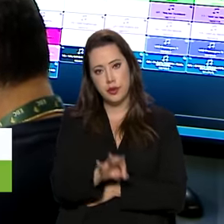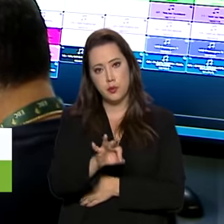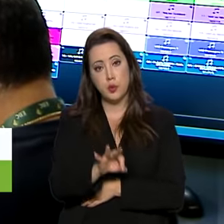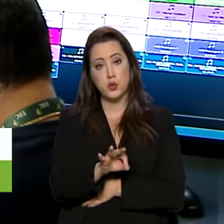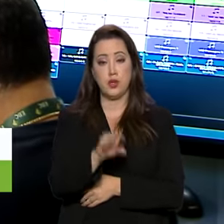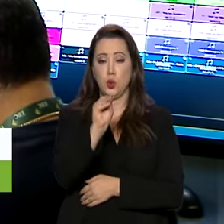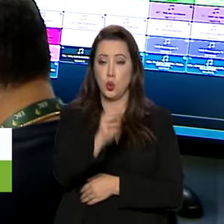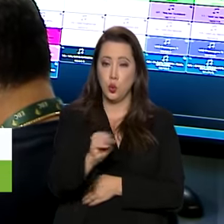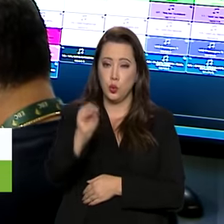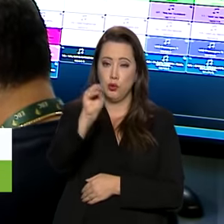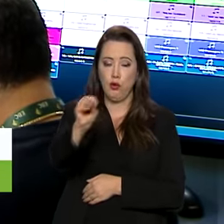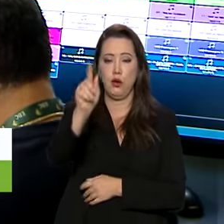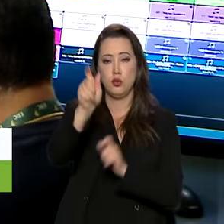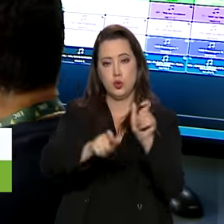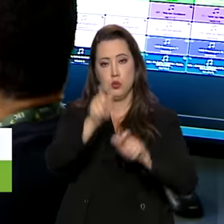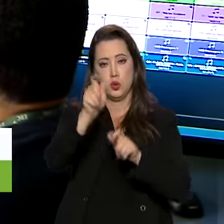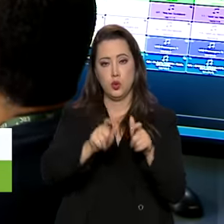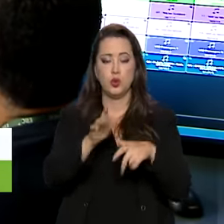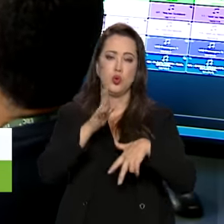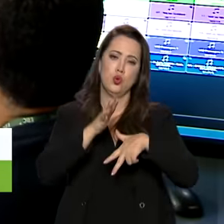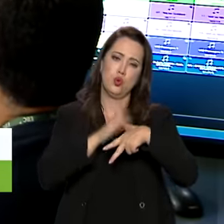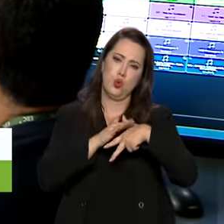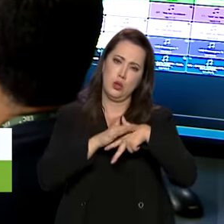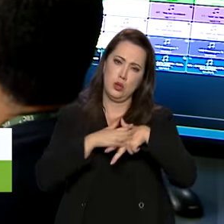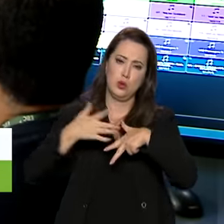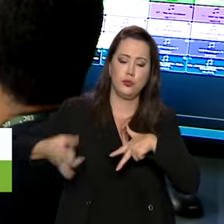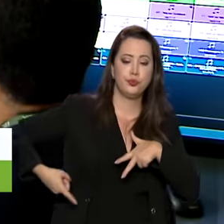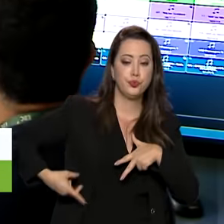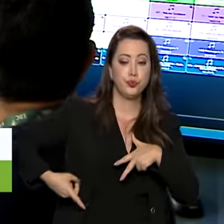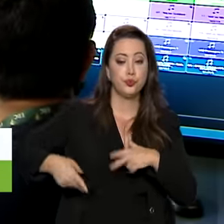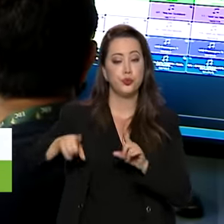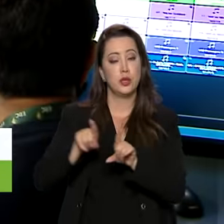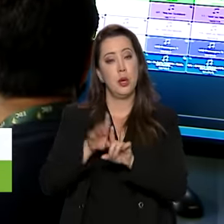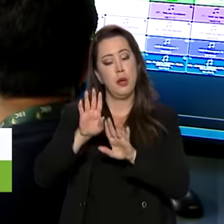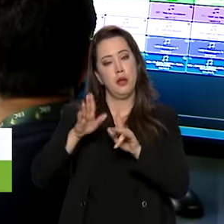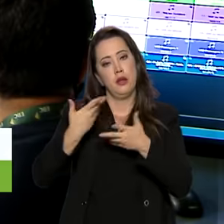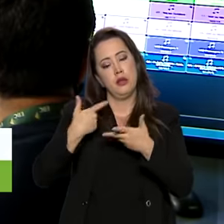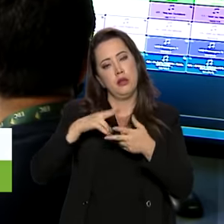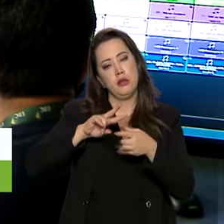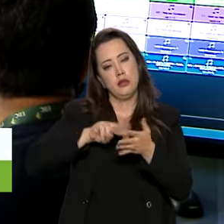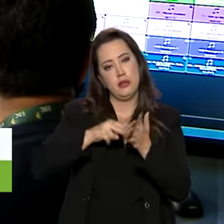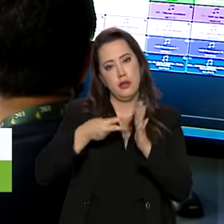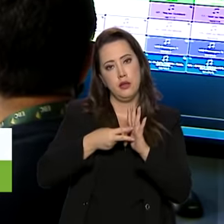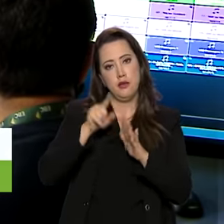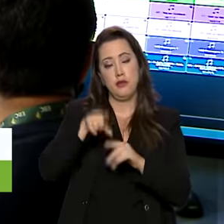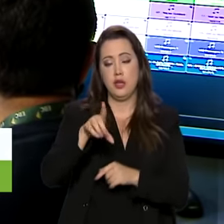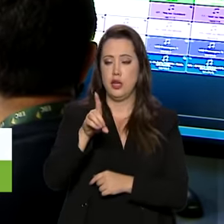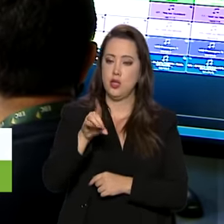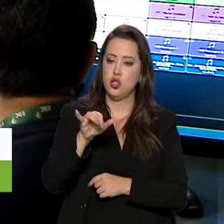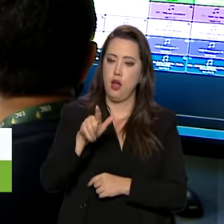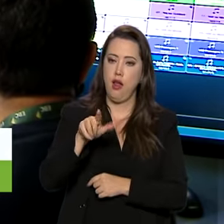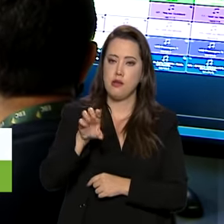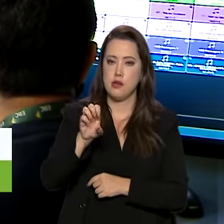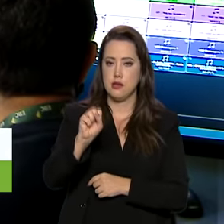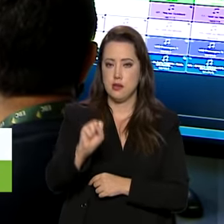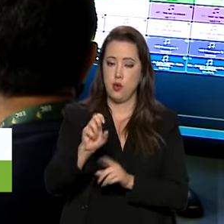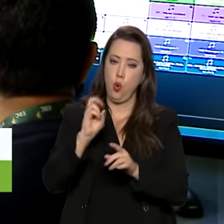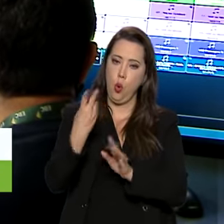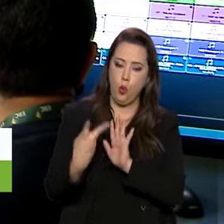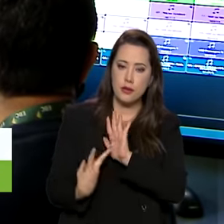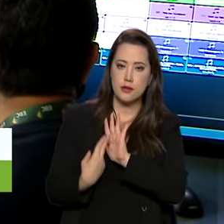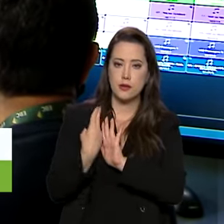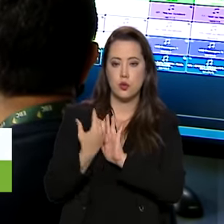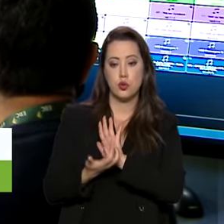dos tratamentos de pacientes em terapia renal substitutiva que compreende tanto a diálise quanto o